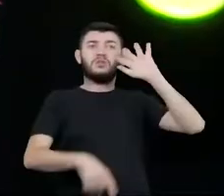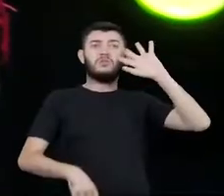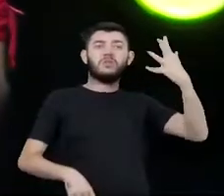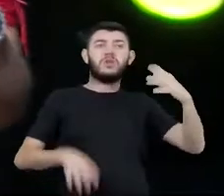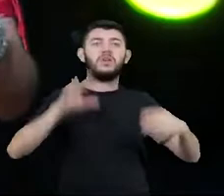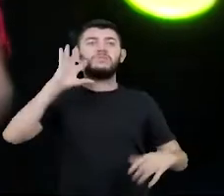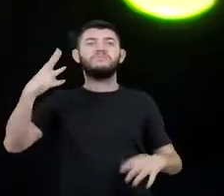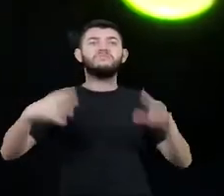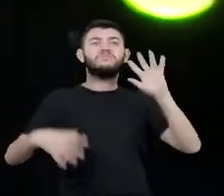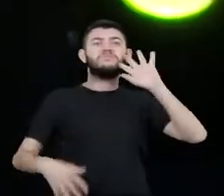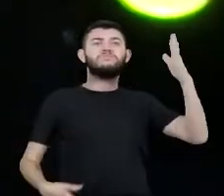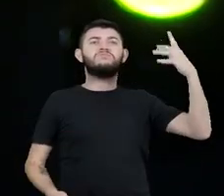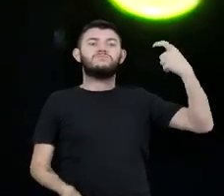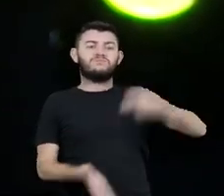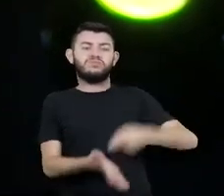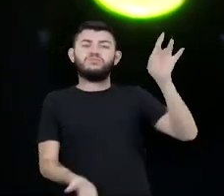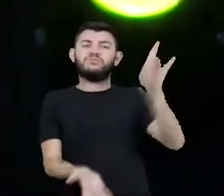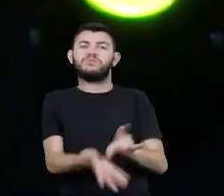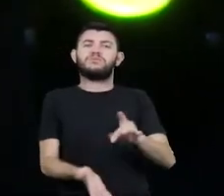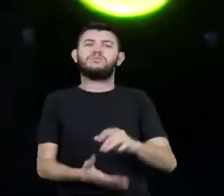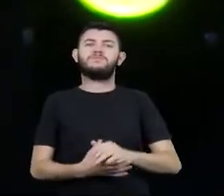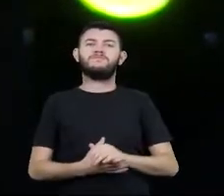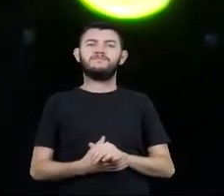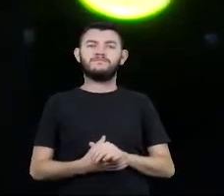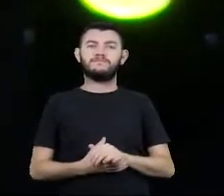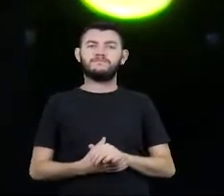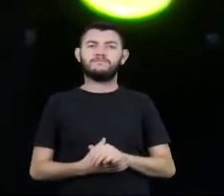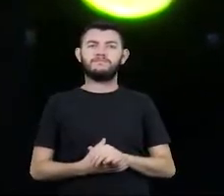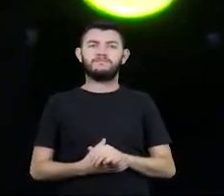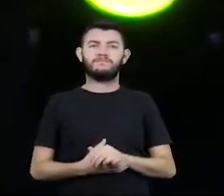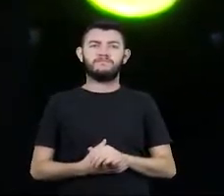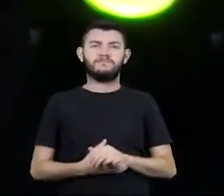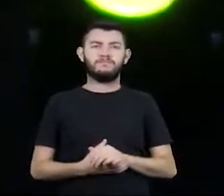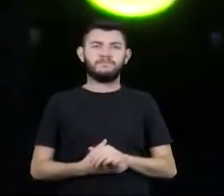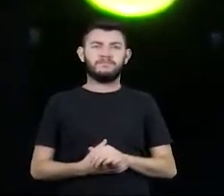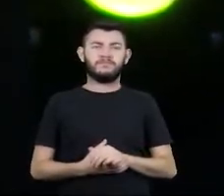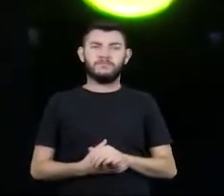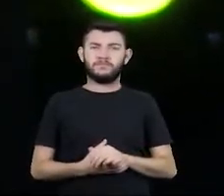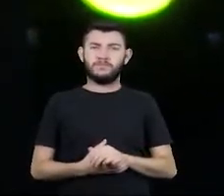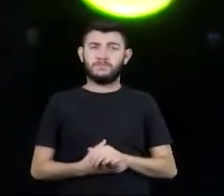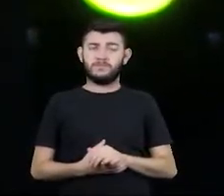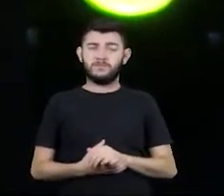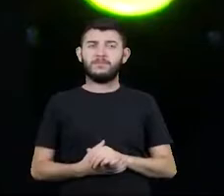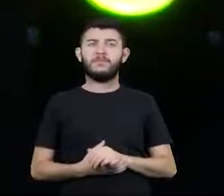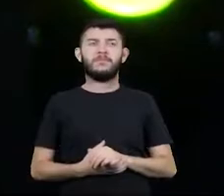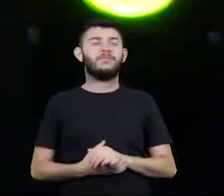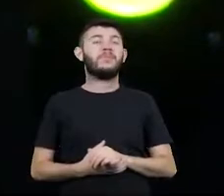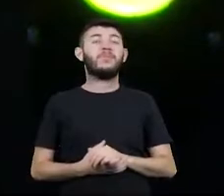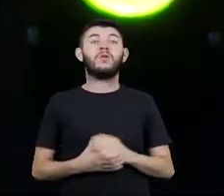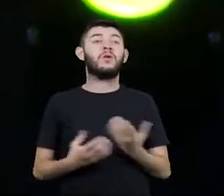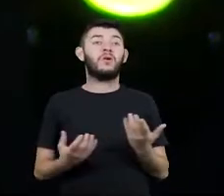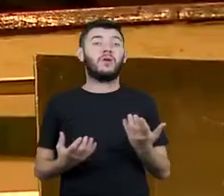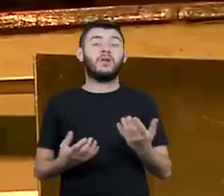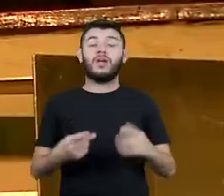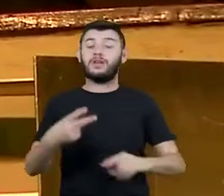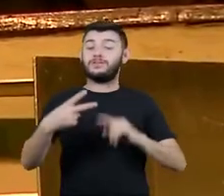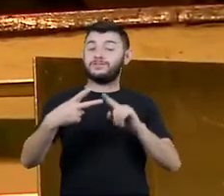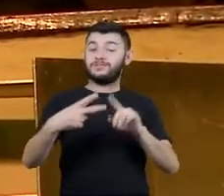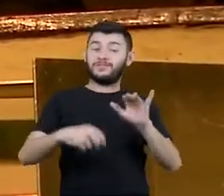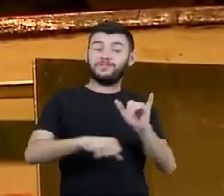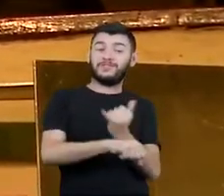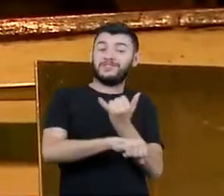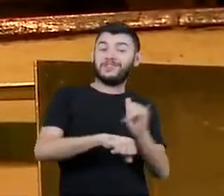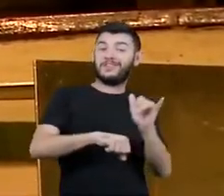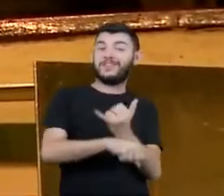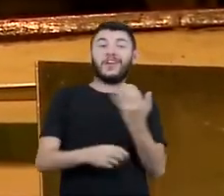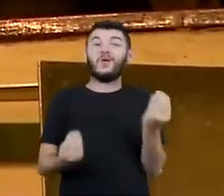Mas a melhor forma também é elegendo Lula presidente.